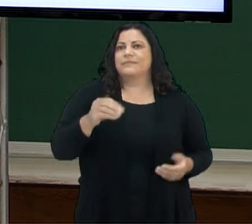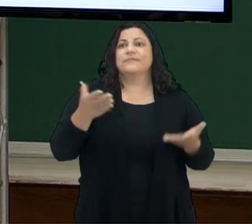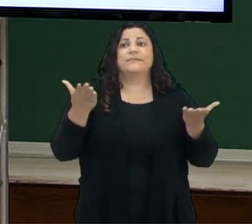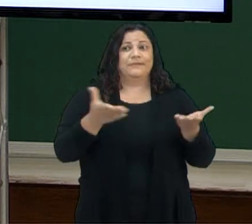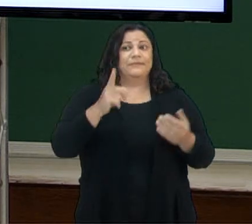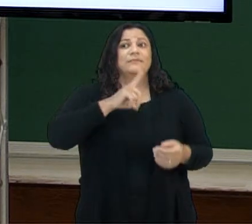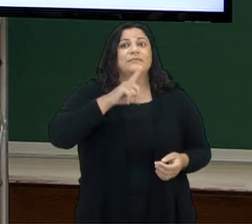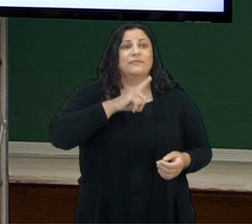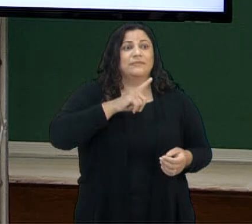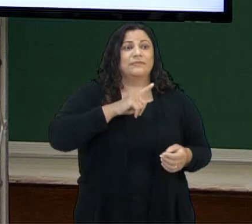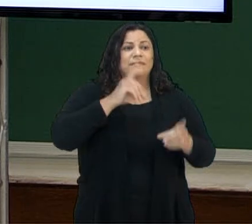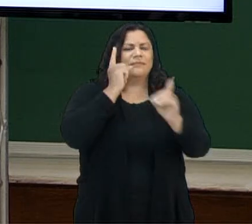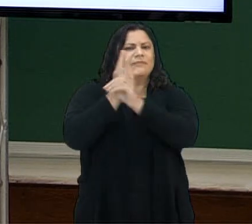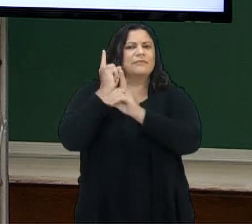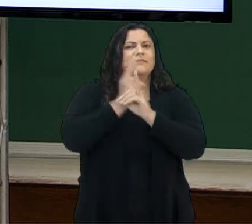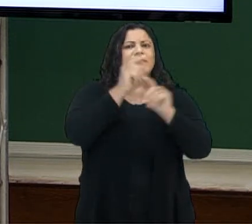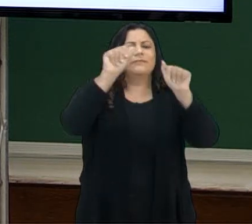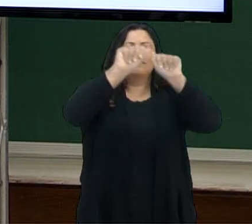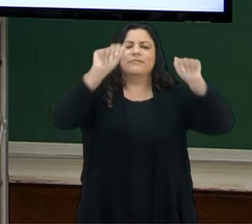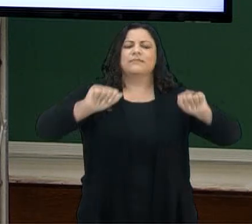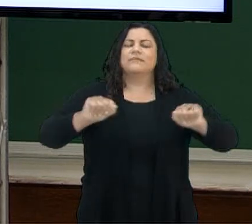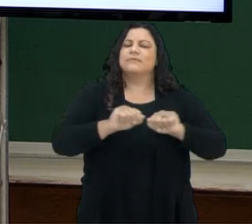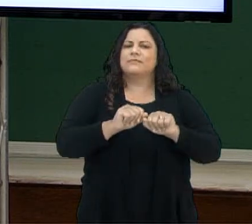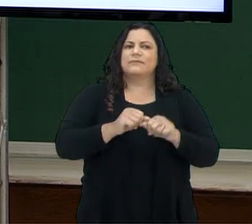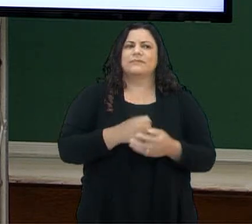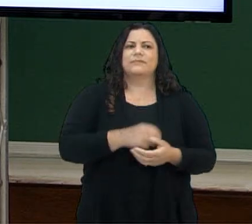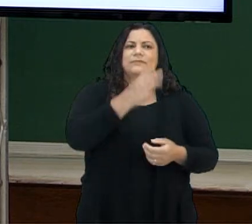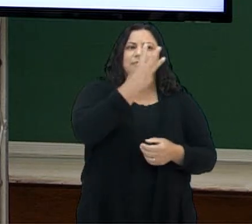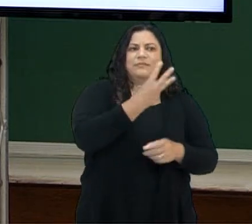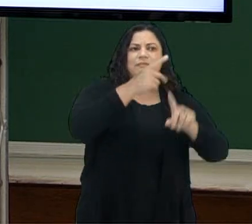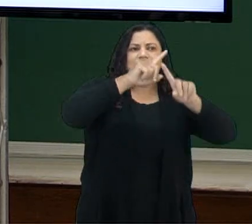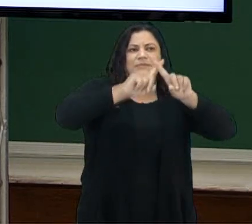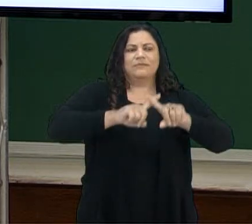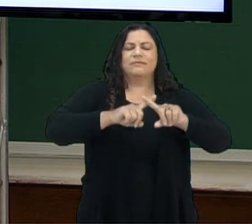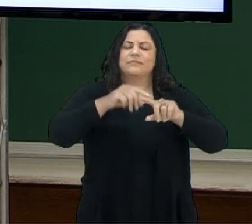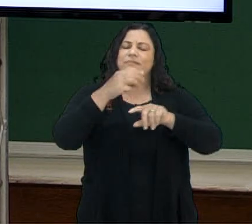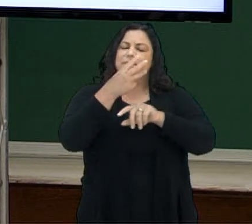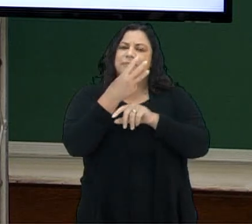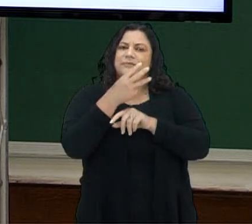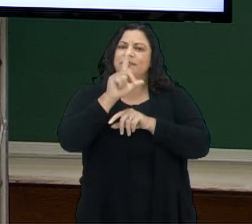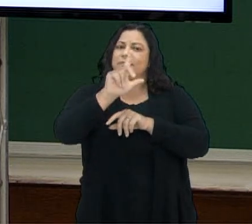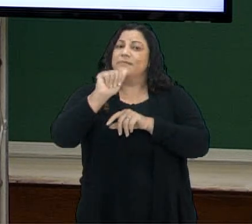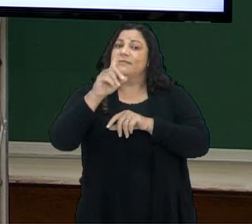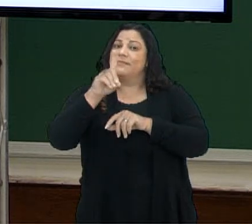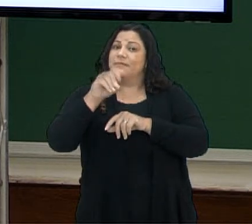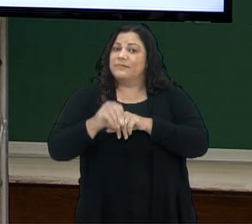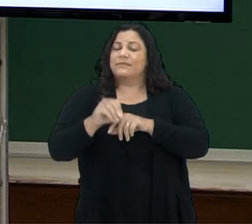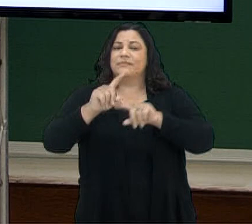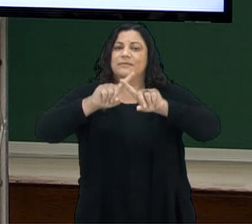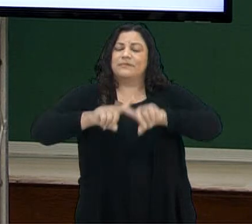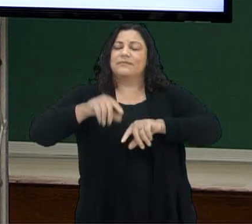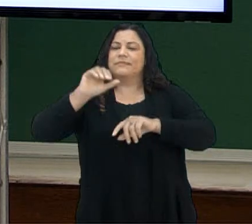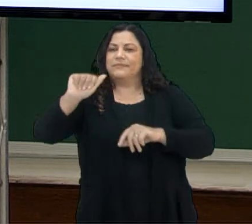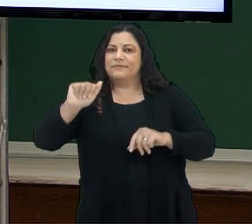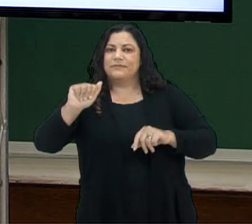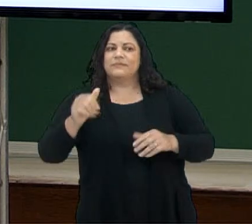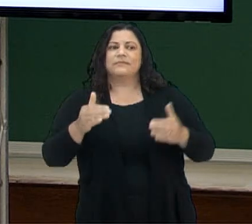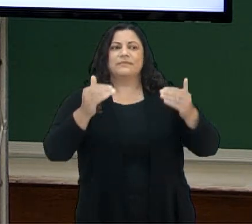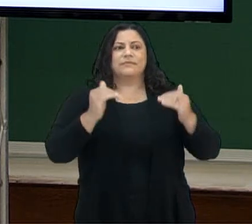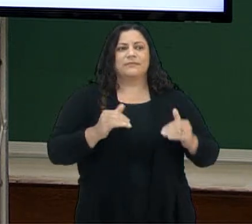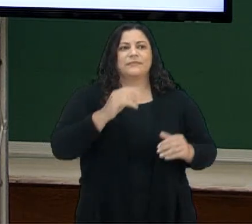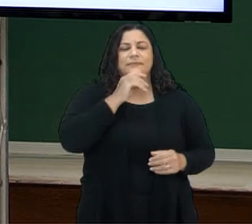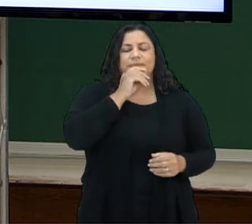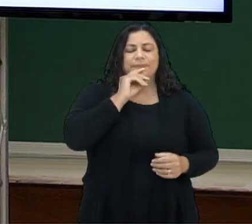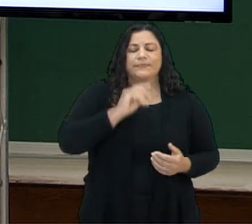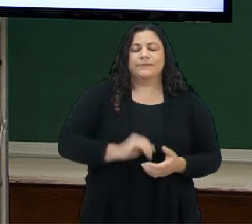a área, tá? É 3 vezes o lado vezes o apótema. 3 vezes o lado, que é 10 raiz de 3 sobre